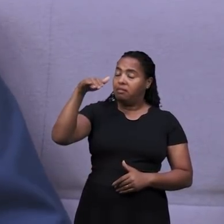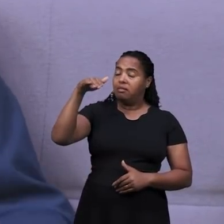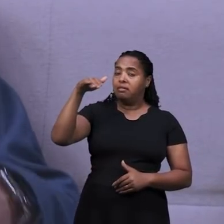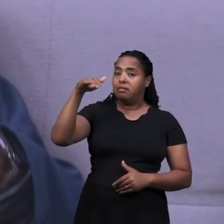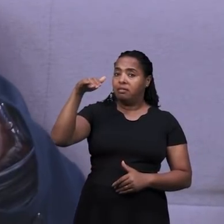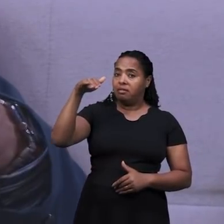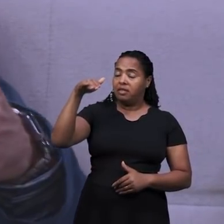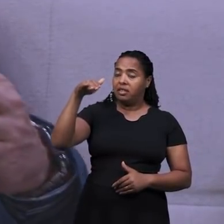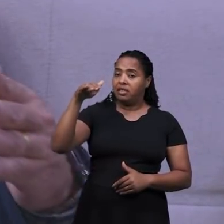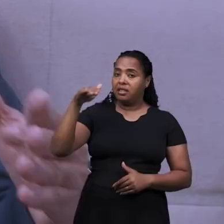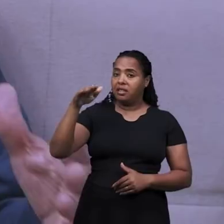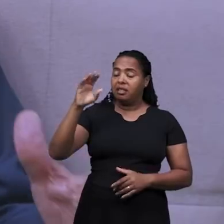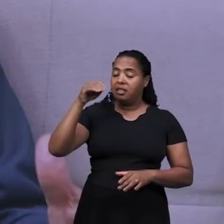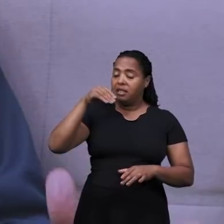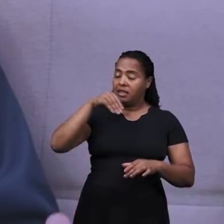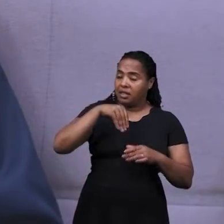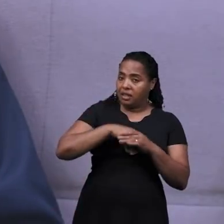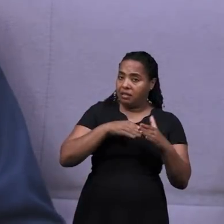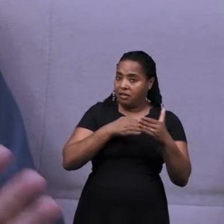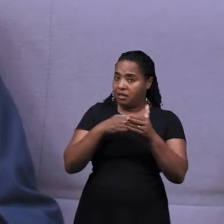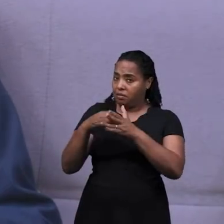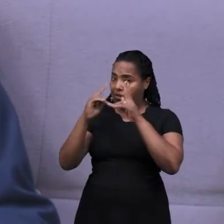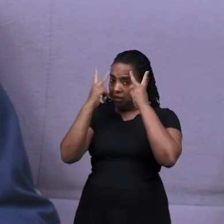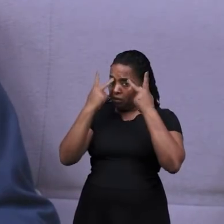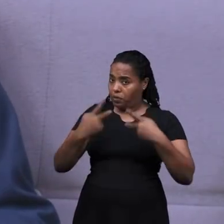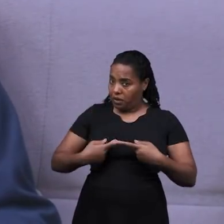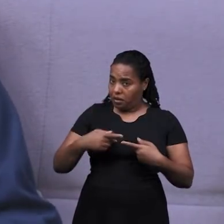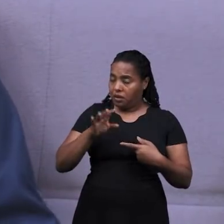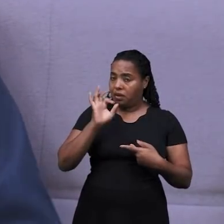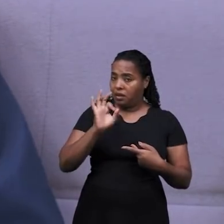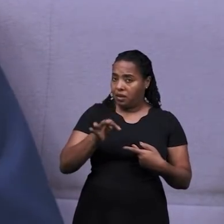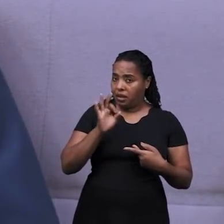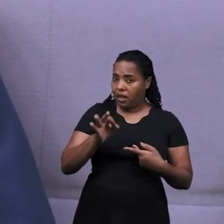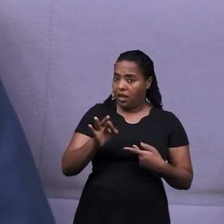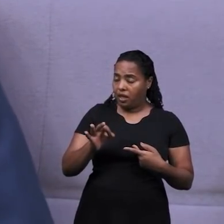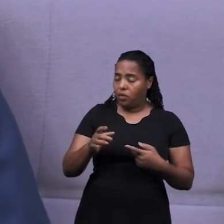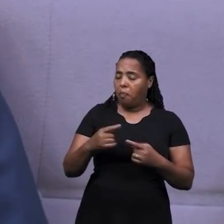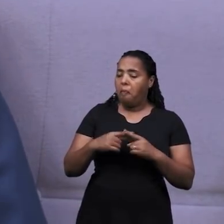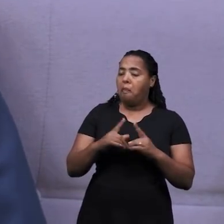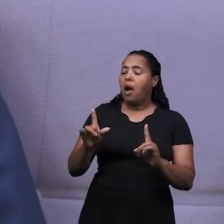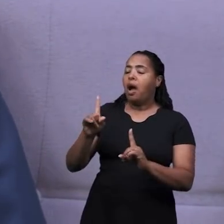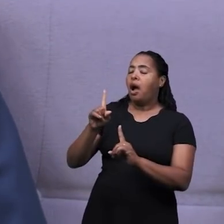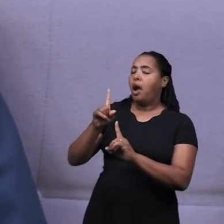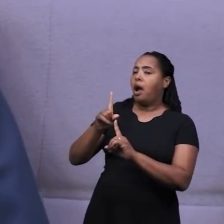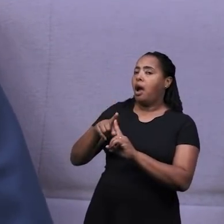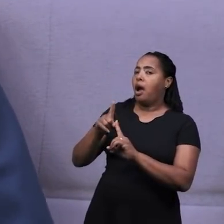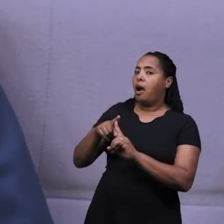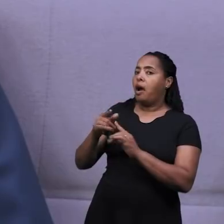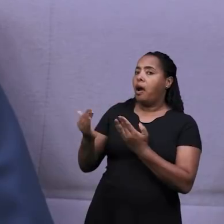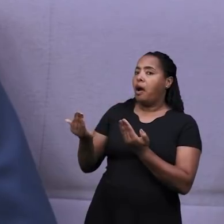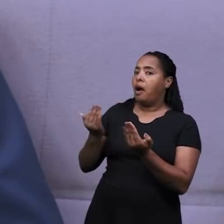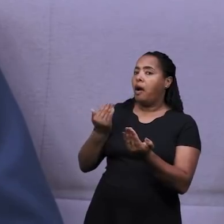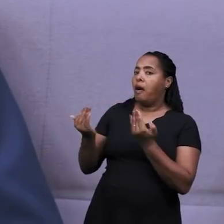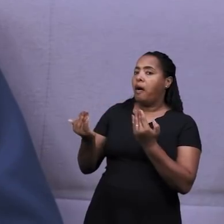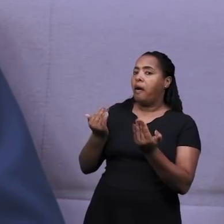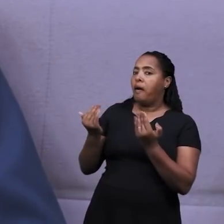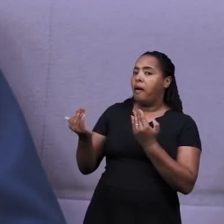crescimento, dentro das suas limitações humanas. Já como tipo ou